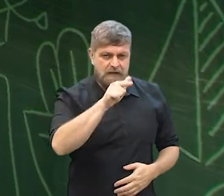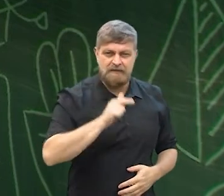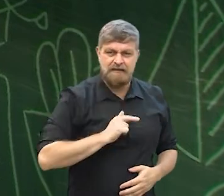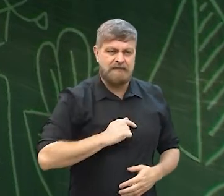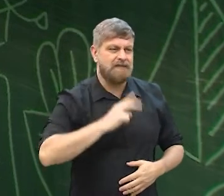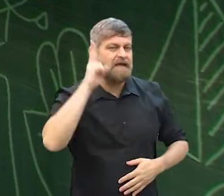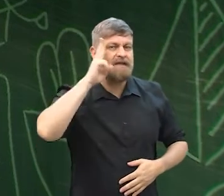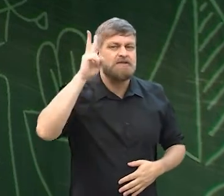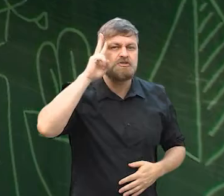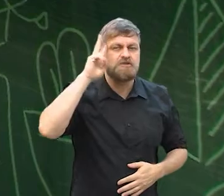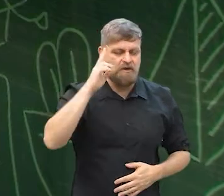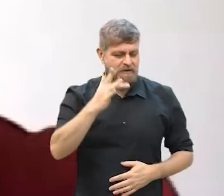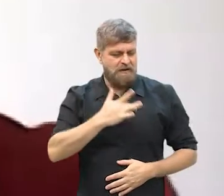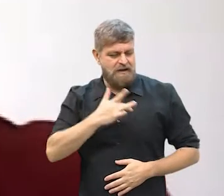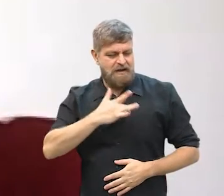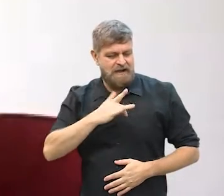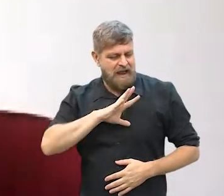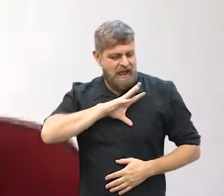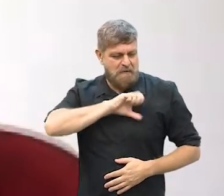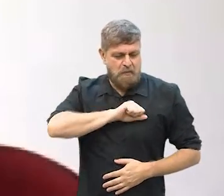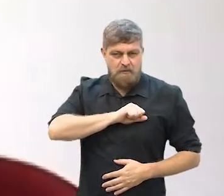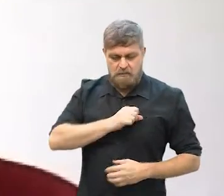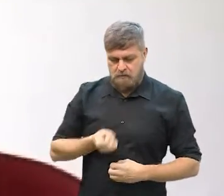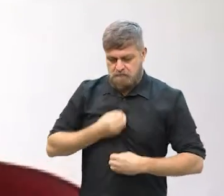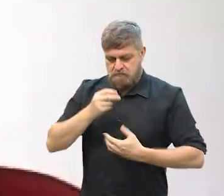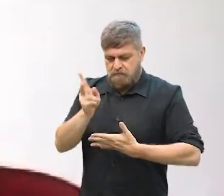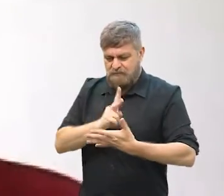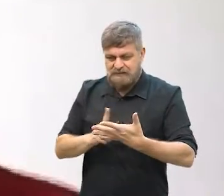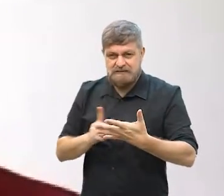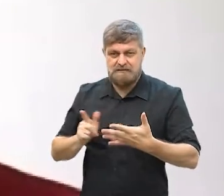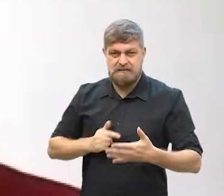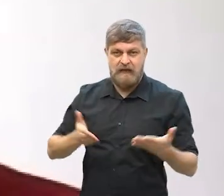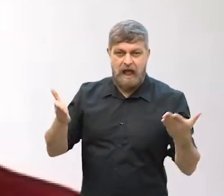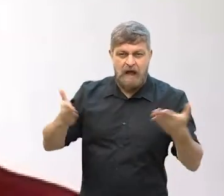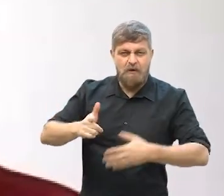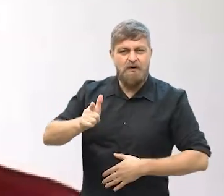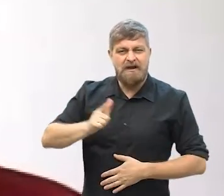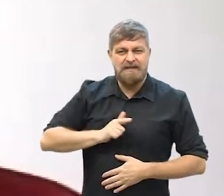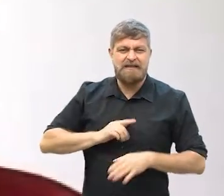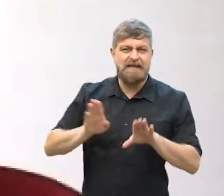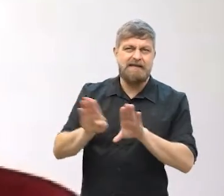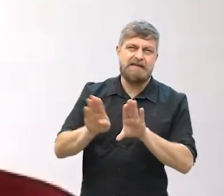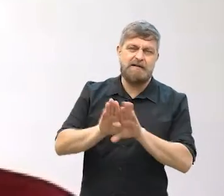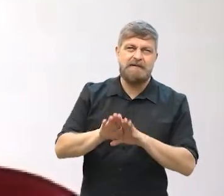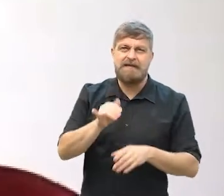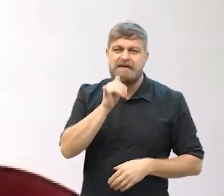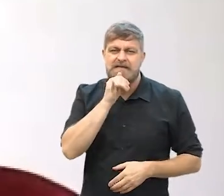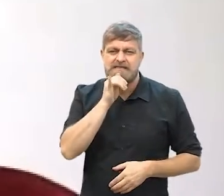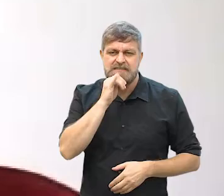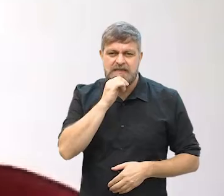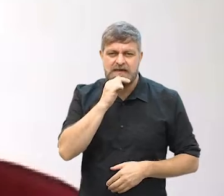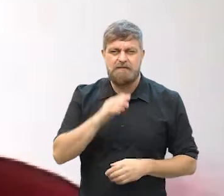contos, crônicas, romances, poesia, né? Agora, gêneros novos que vêm surgindo aí,